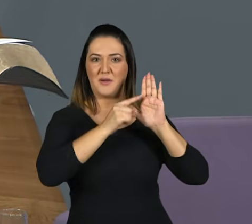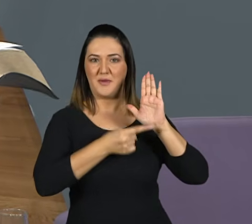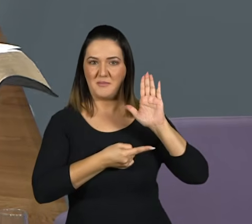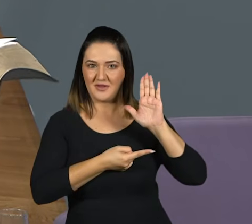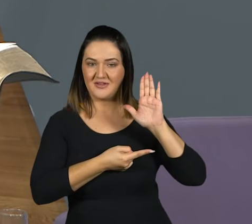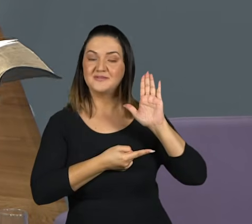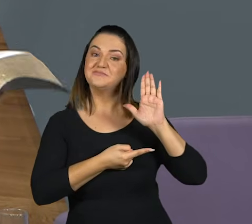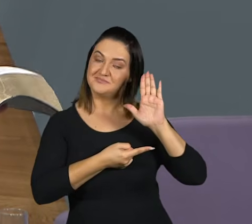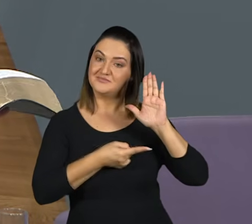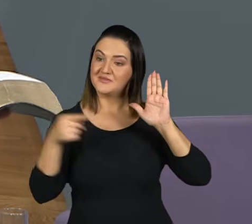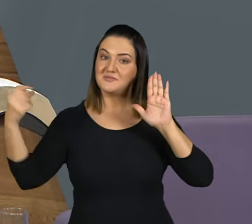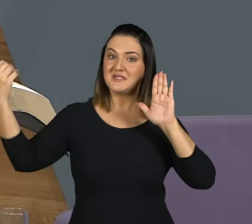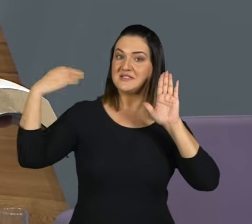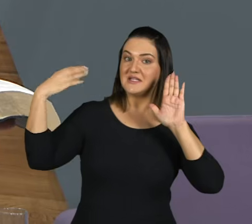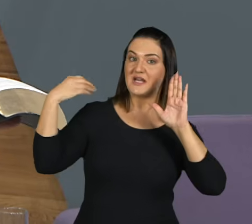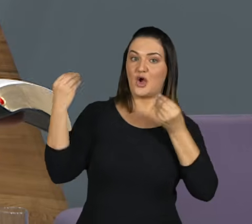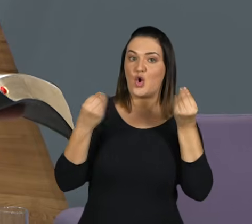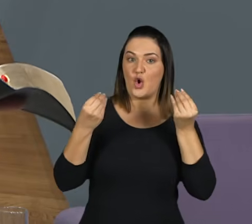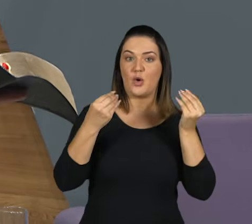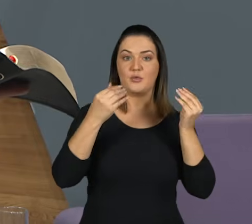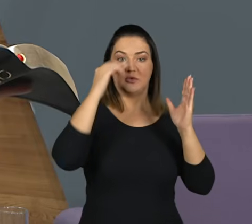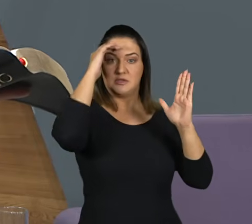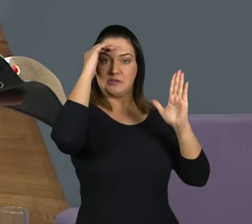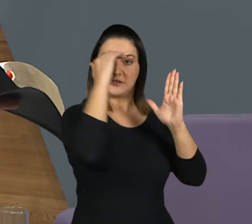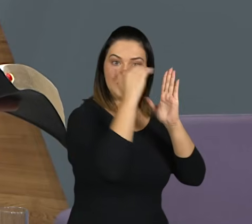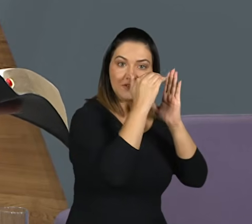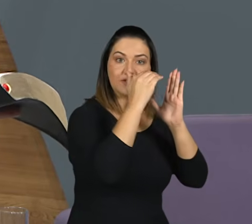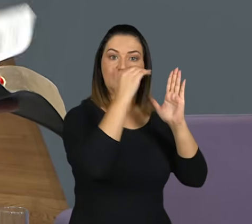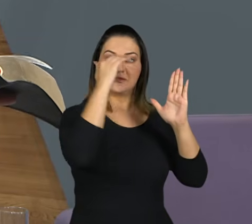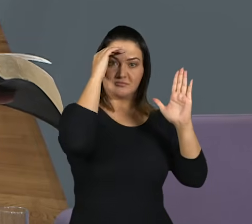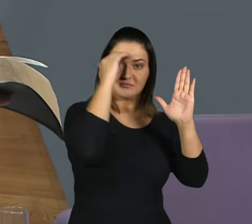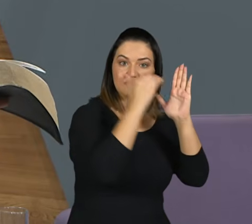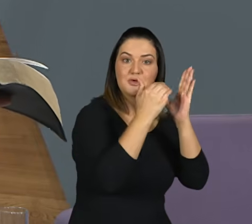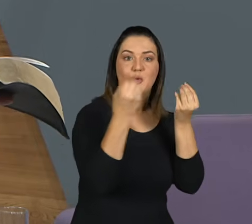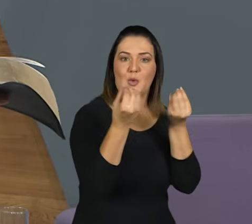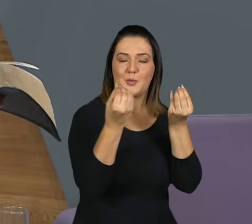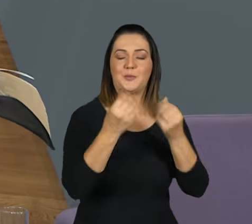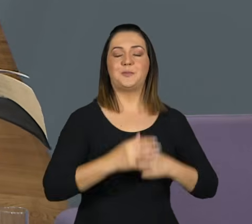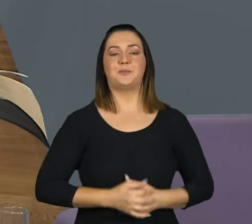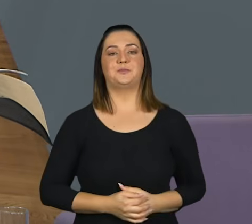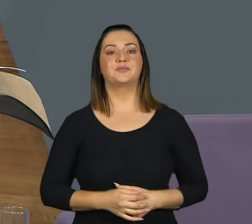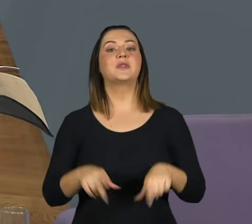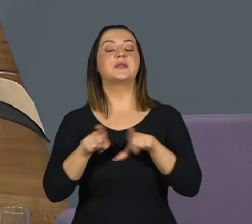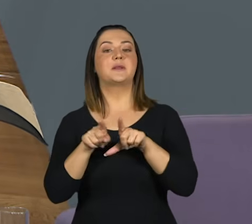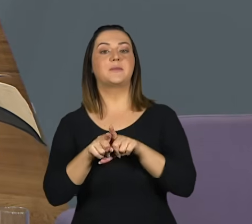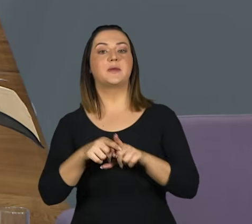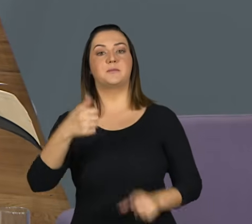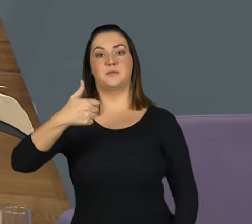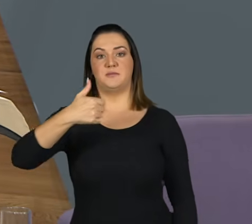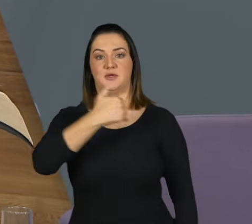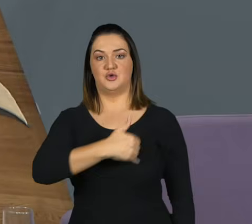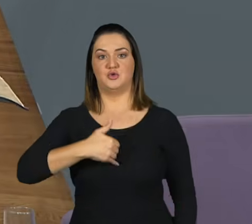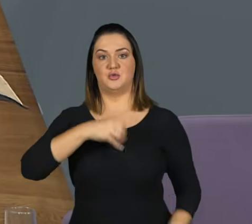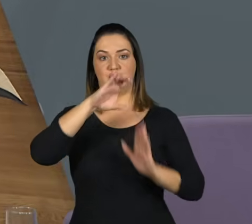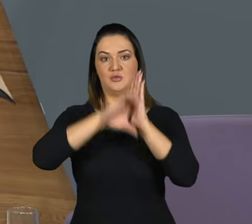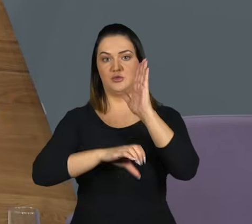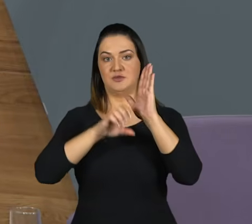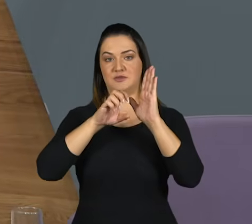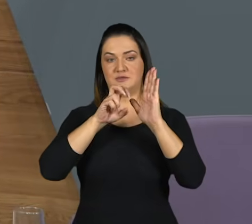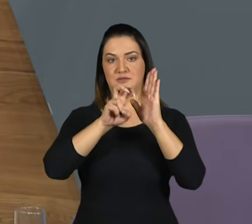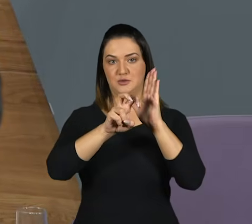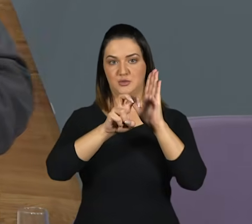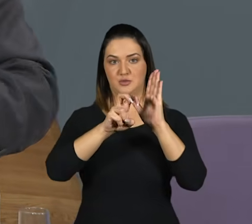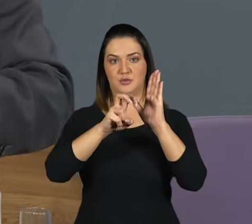em 1 João 3, verso 4. Ainda em 1 João, vamos para o capítulo 5 agora e o verso 6. Olha